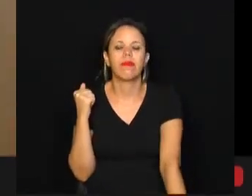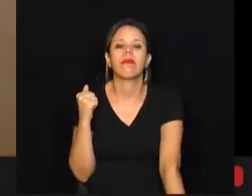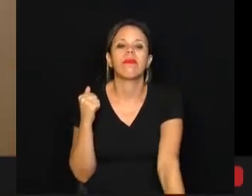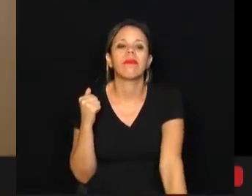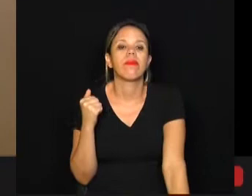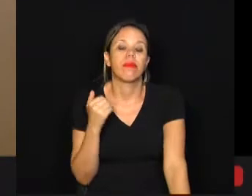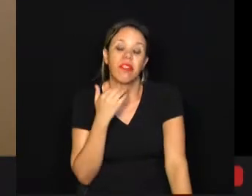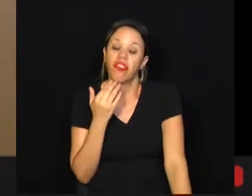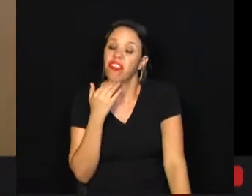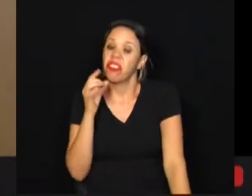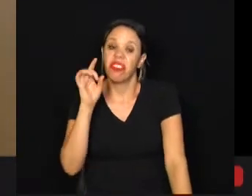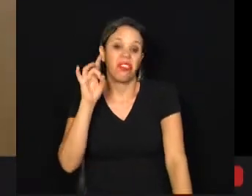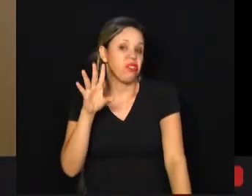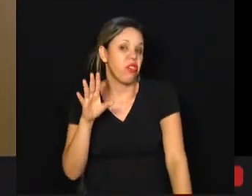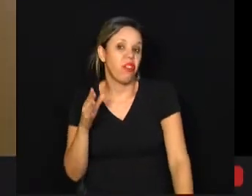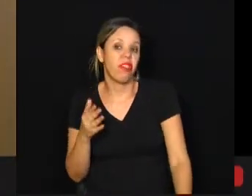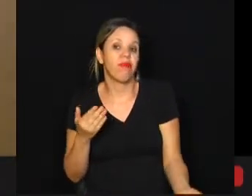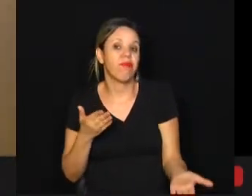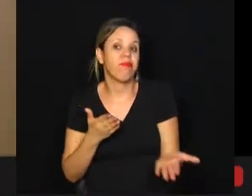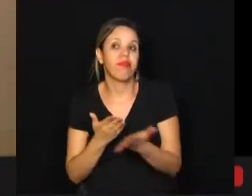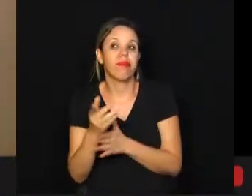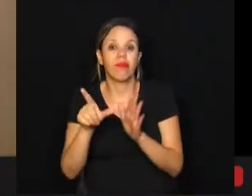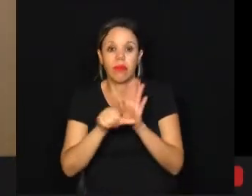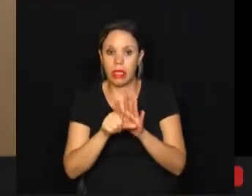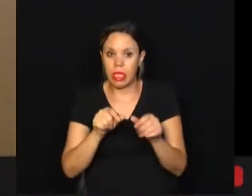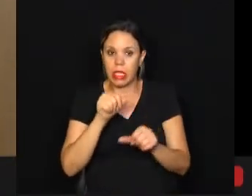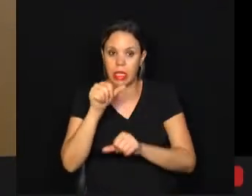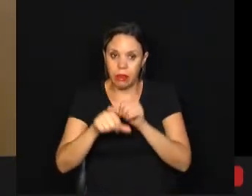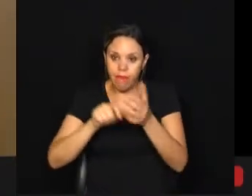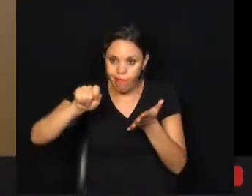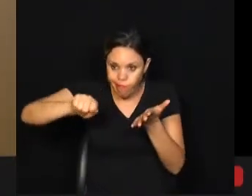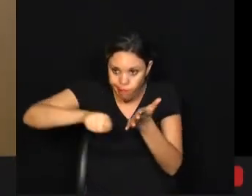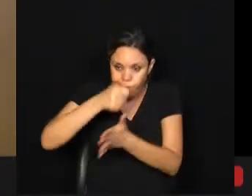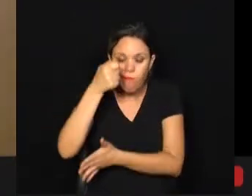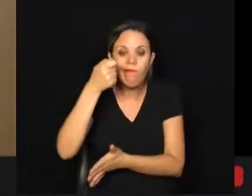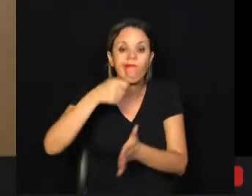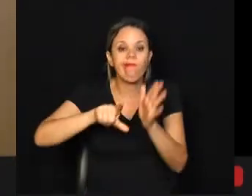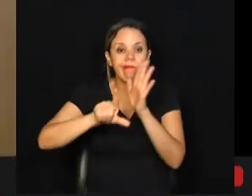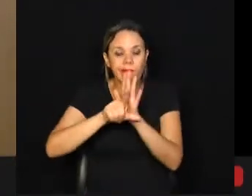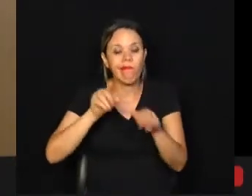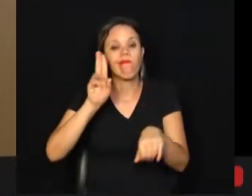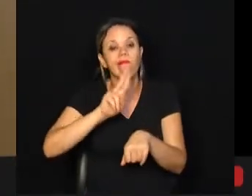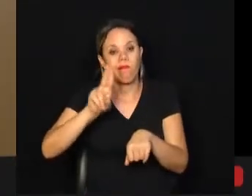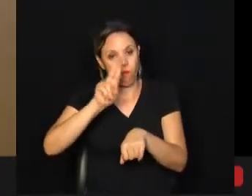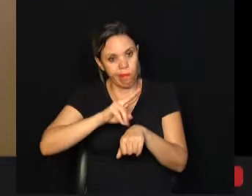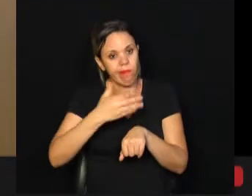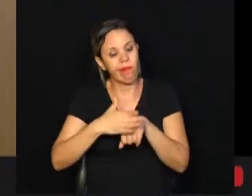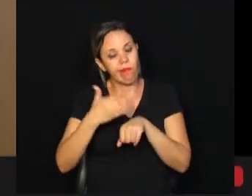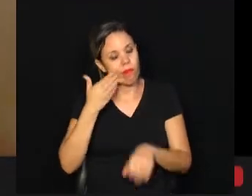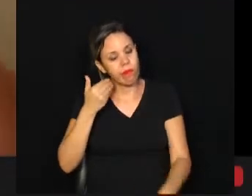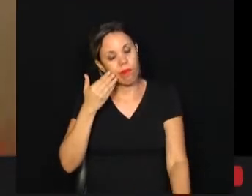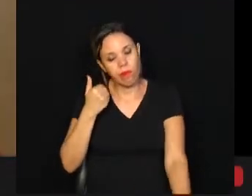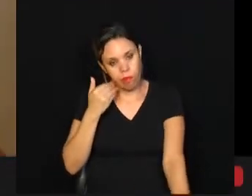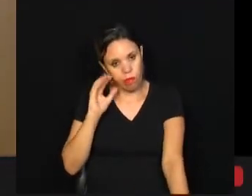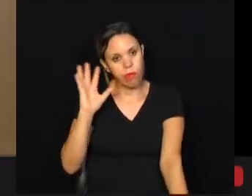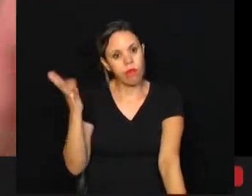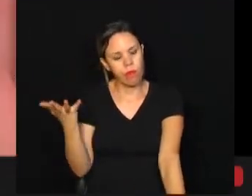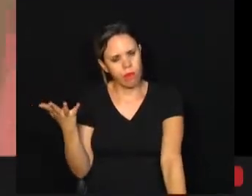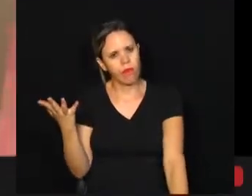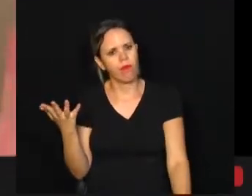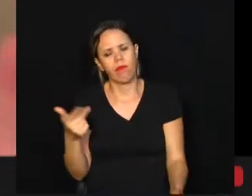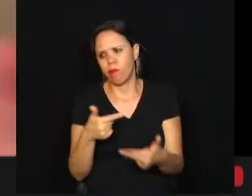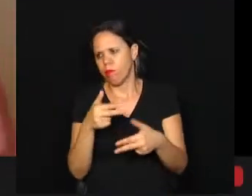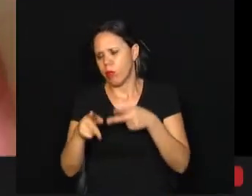basta aprovar uma lei. Você precisa sancionar a lei e você precisa colocá-la na prática. Fazer ela acontecer, ela vai levantar um monte